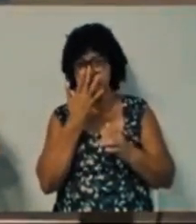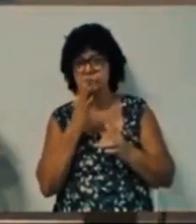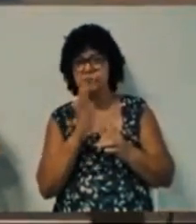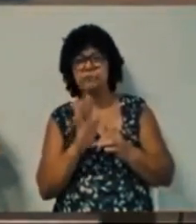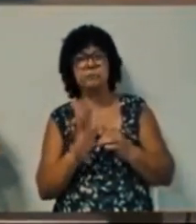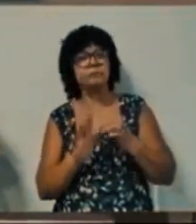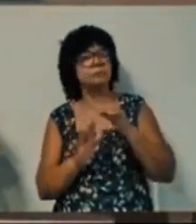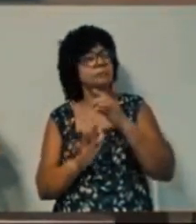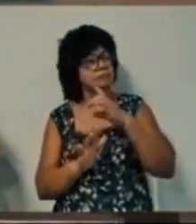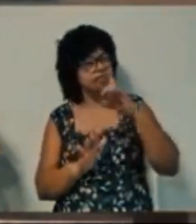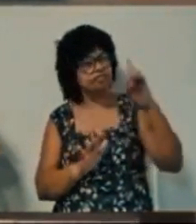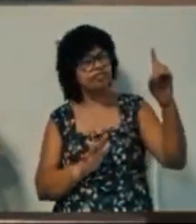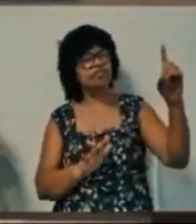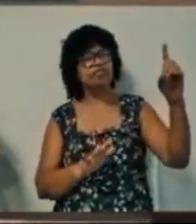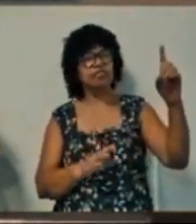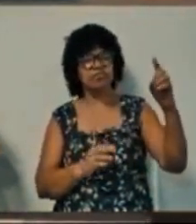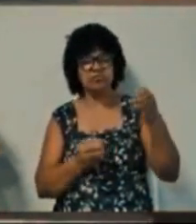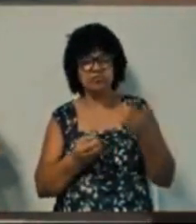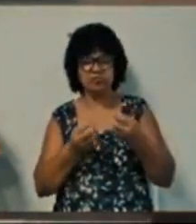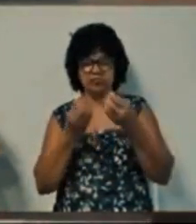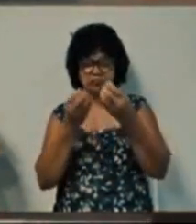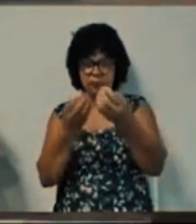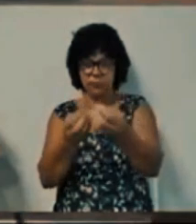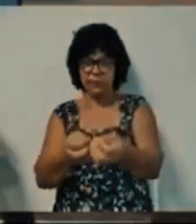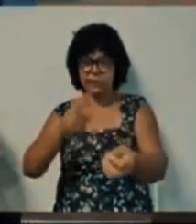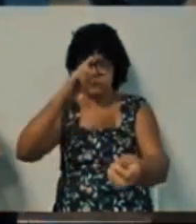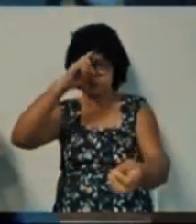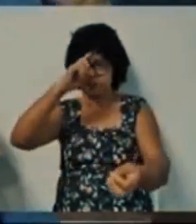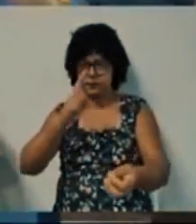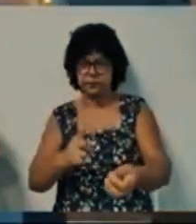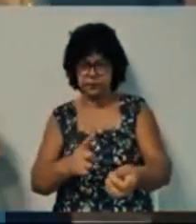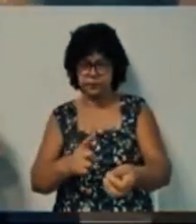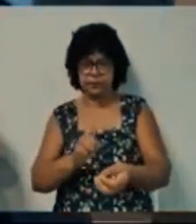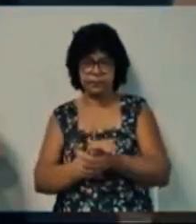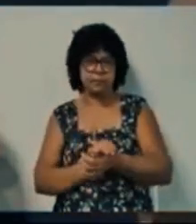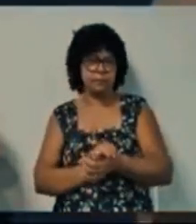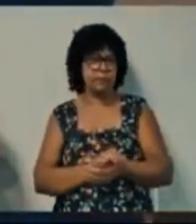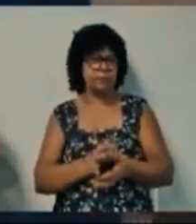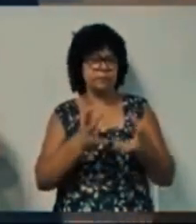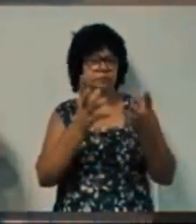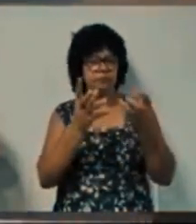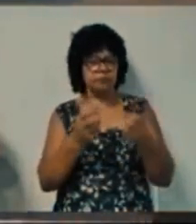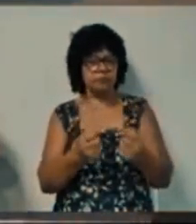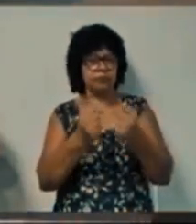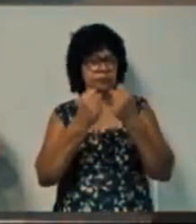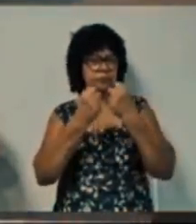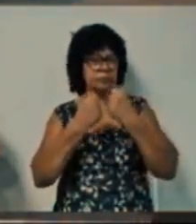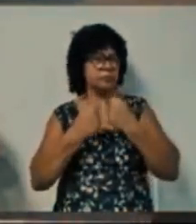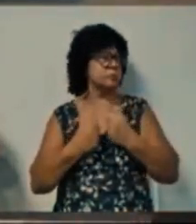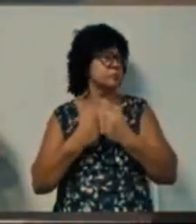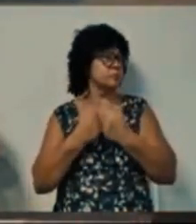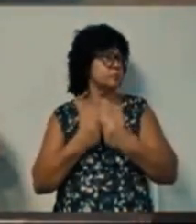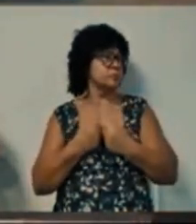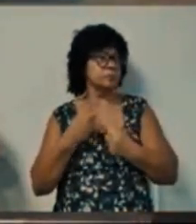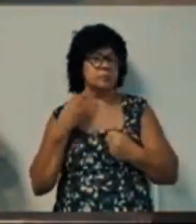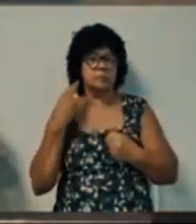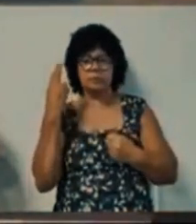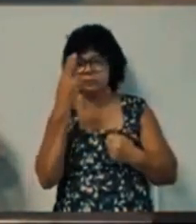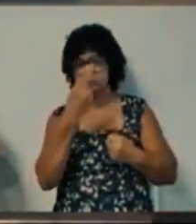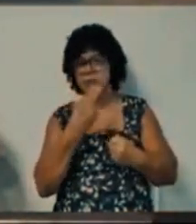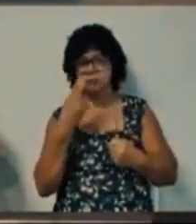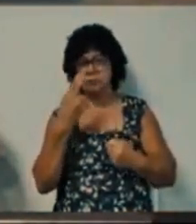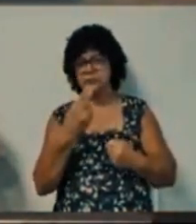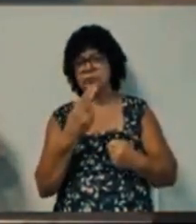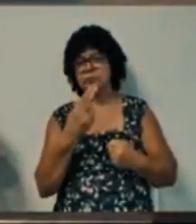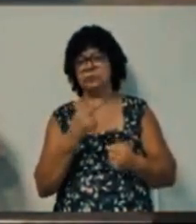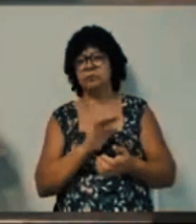te dá essa autoridade. Tome posse e use para a glória do nome do